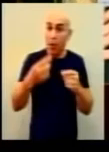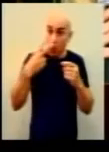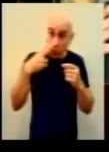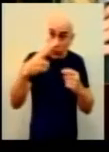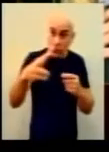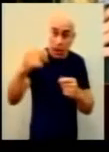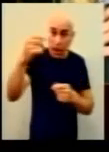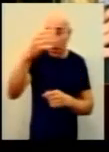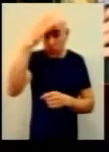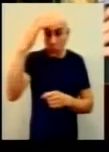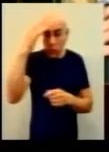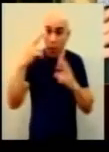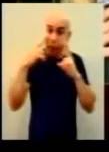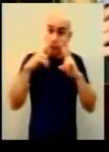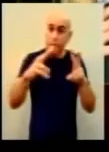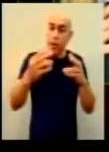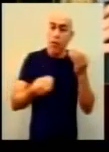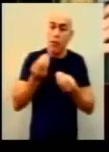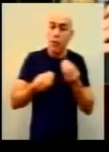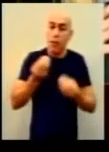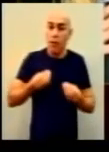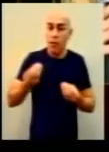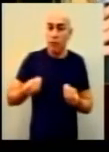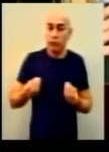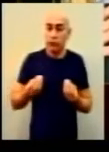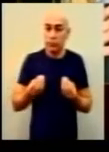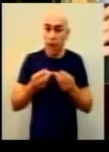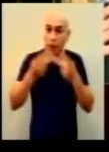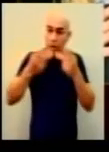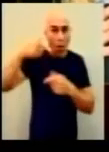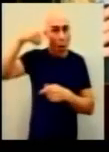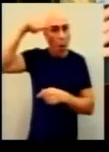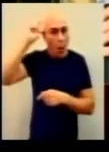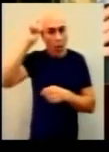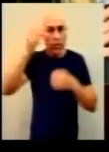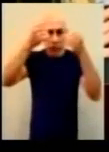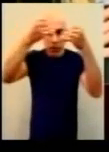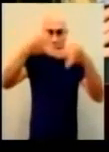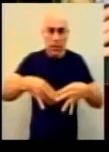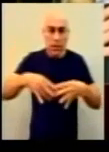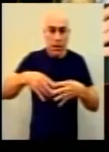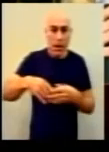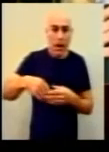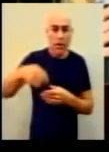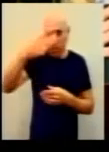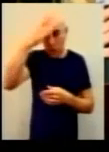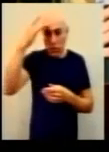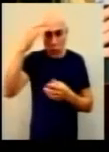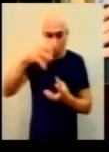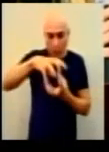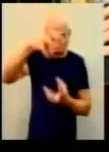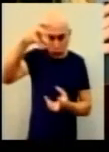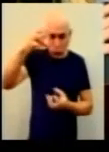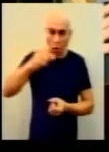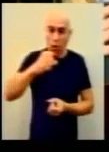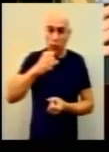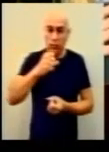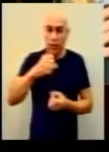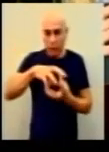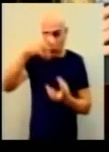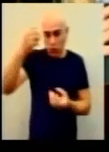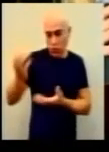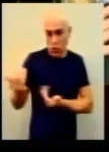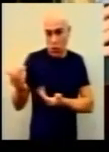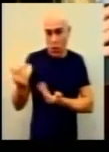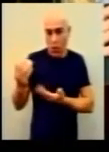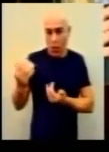população e para vocês verem que, como eu falei na live ontem, né, adulto jovem está sim internando e vocês podem